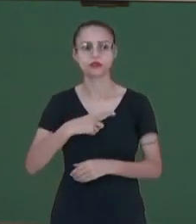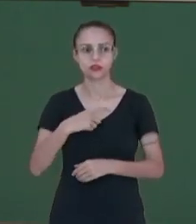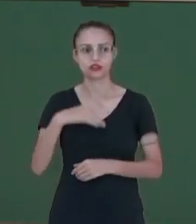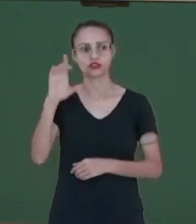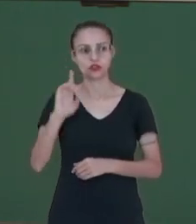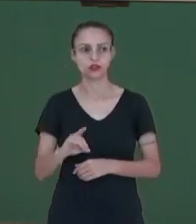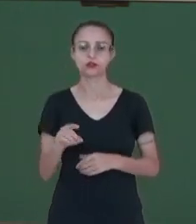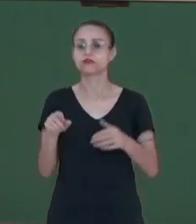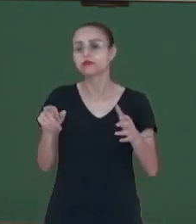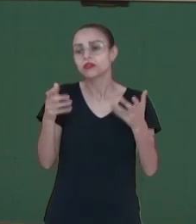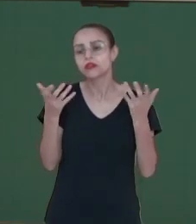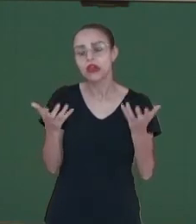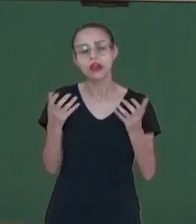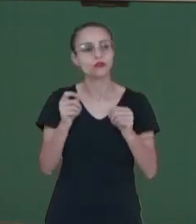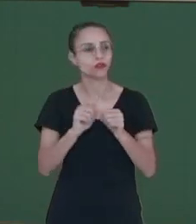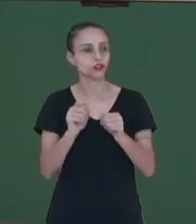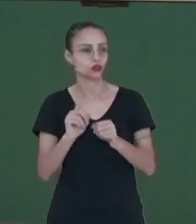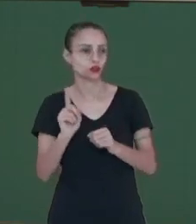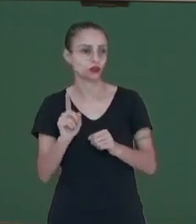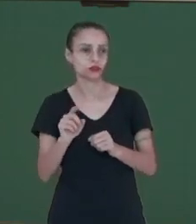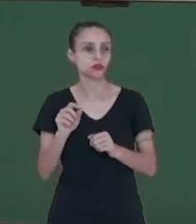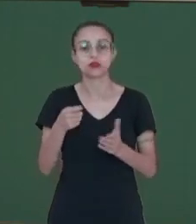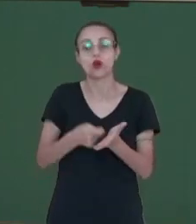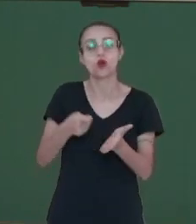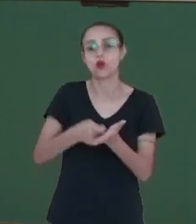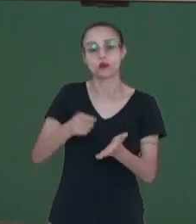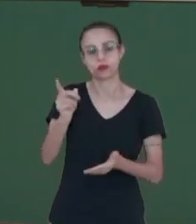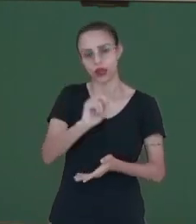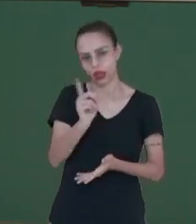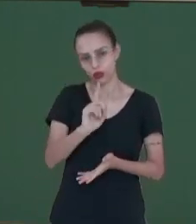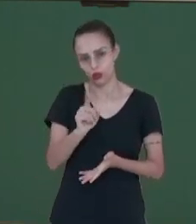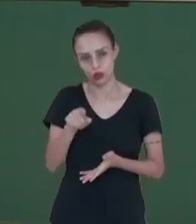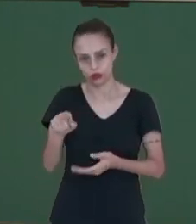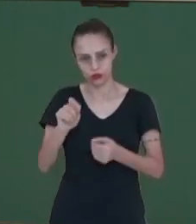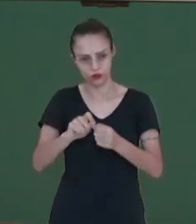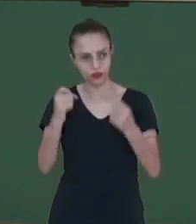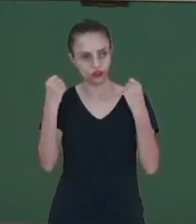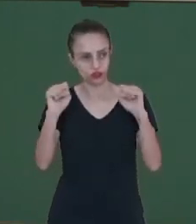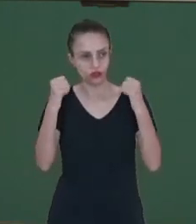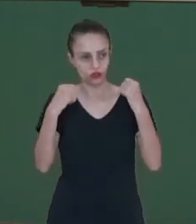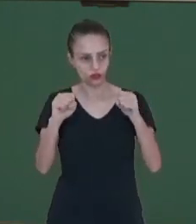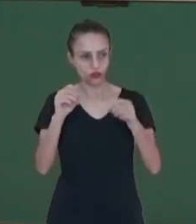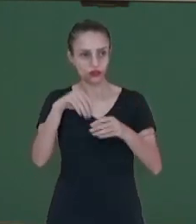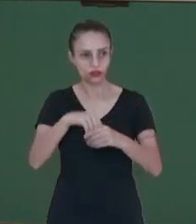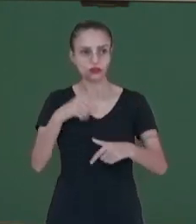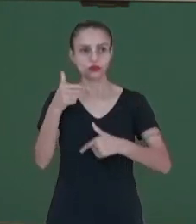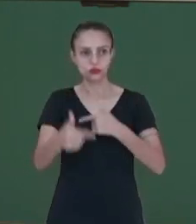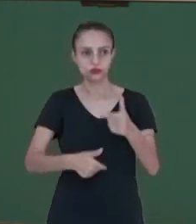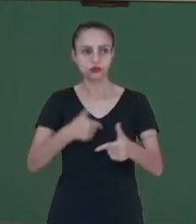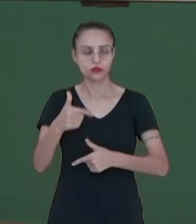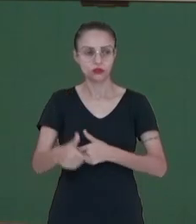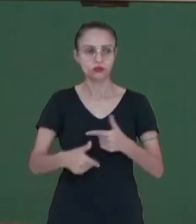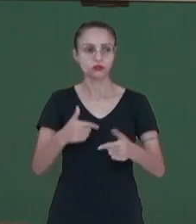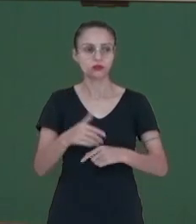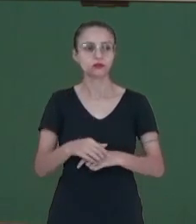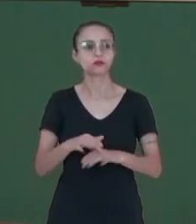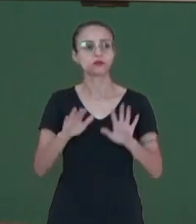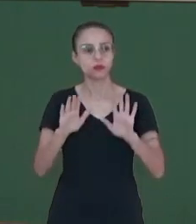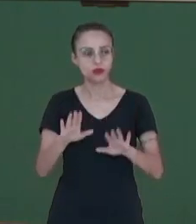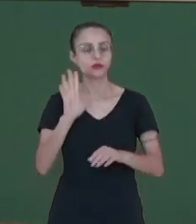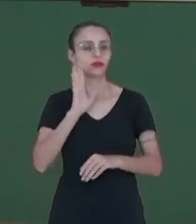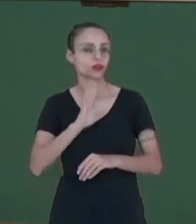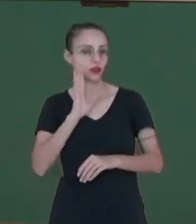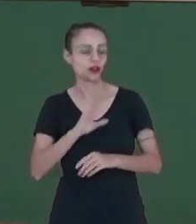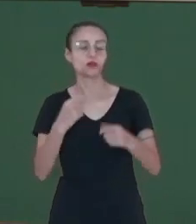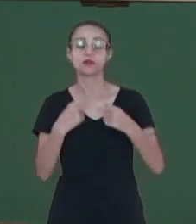voluntário ou não, né? Ele pode ser, não precisa, não é obrigatório ele fazer essa ginástica dentro do serviço, né? Ali, mas é legal